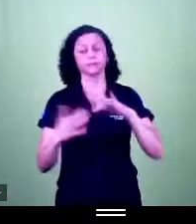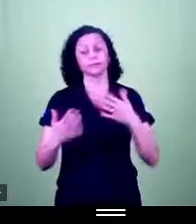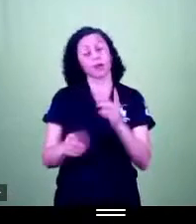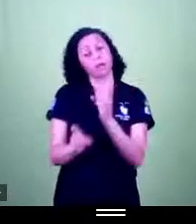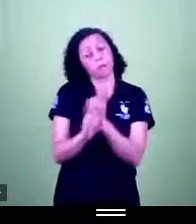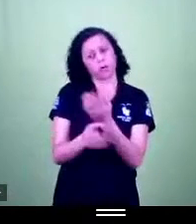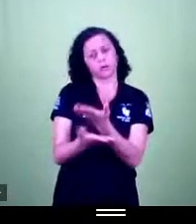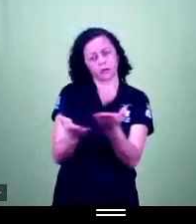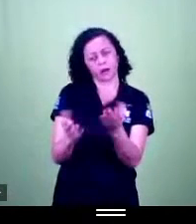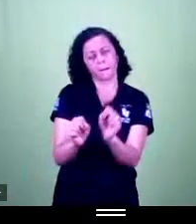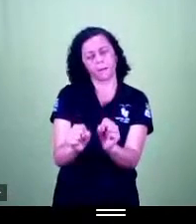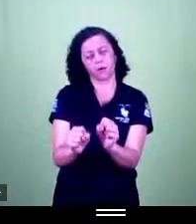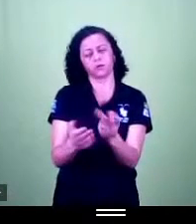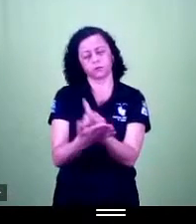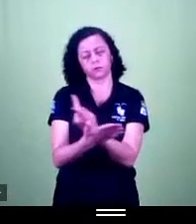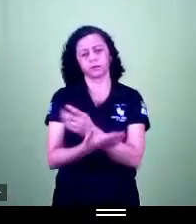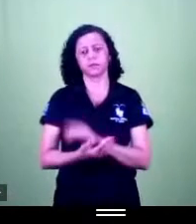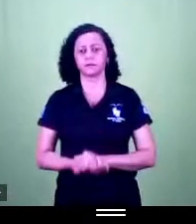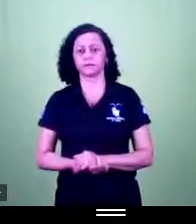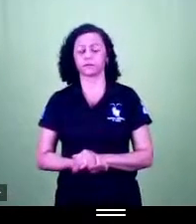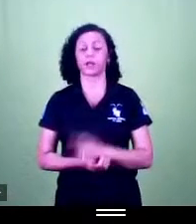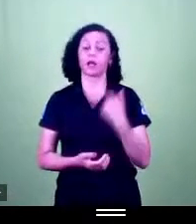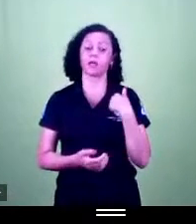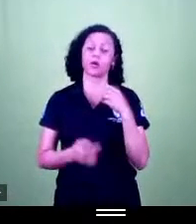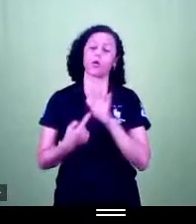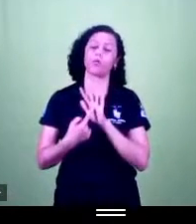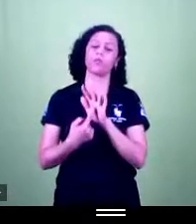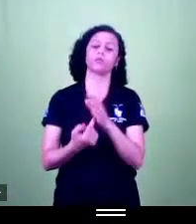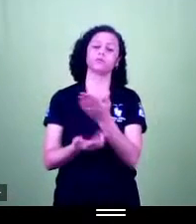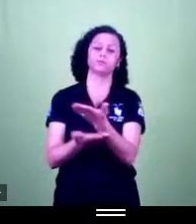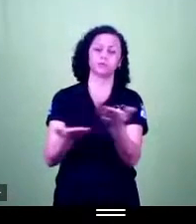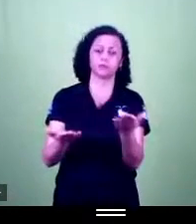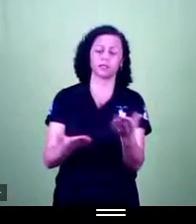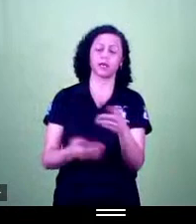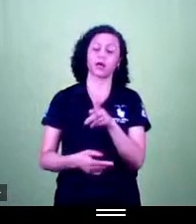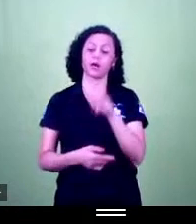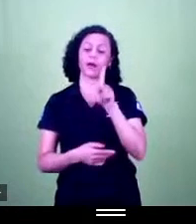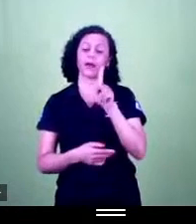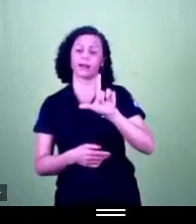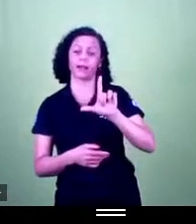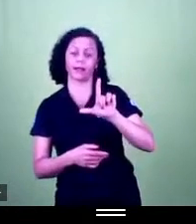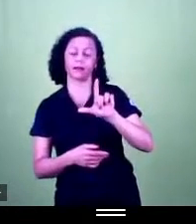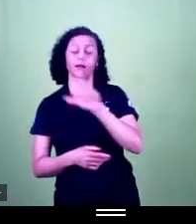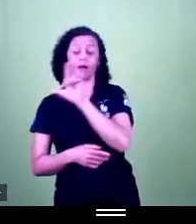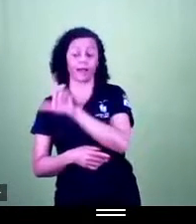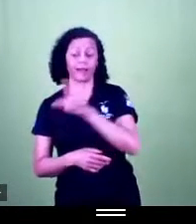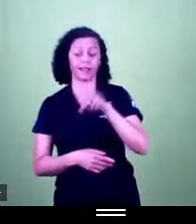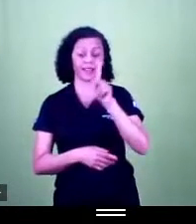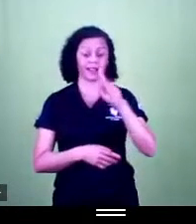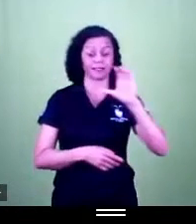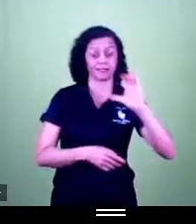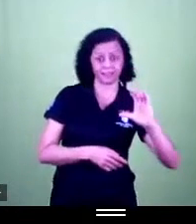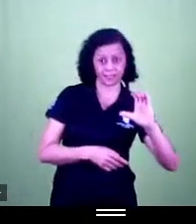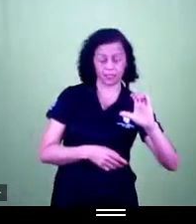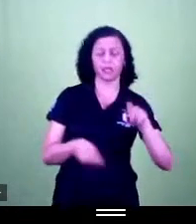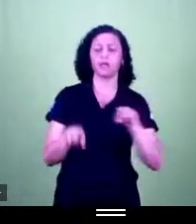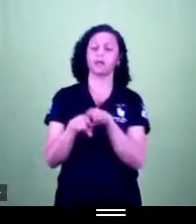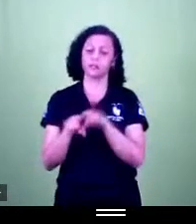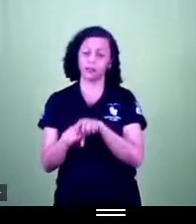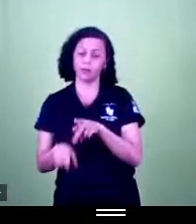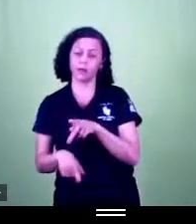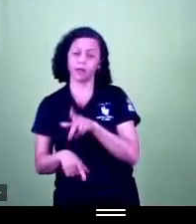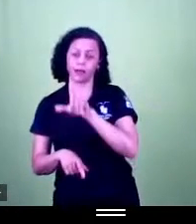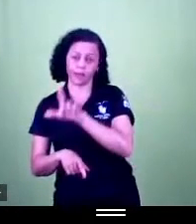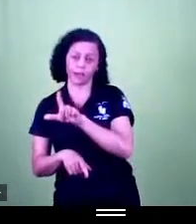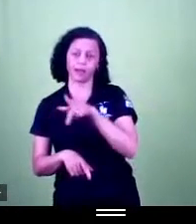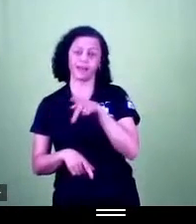que é mais comum, que a gente mais observa, é o LKC e LKT, ao invés de LCK, LTK.